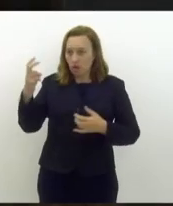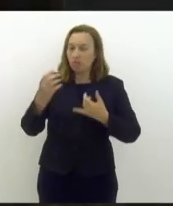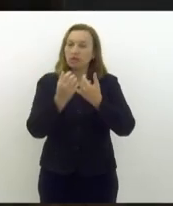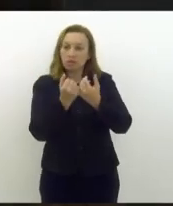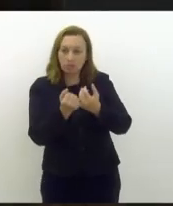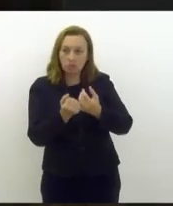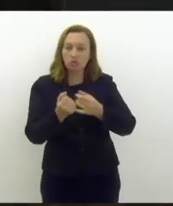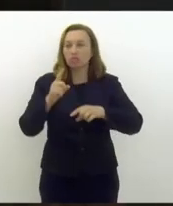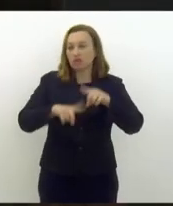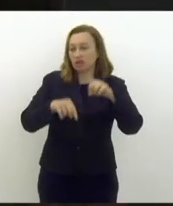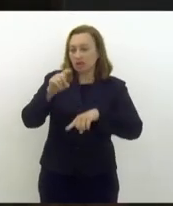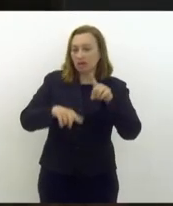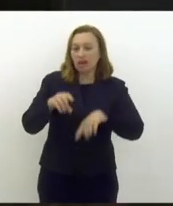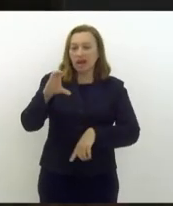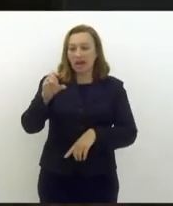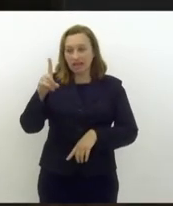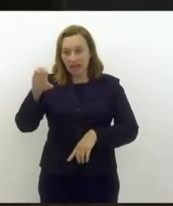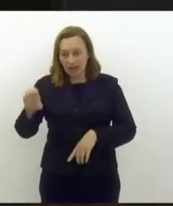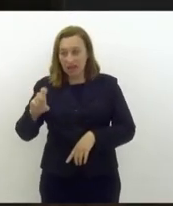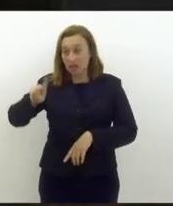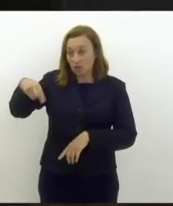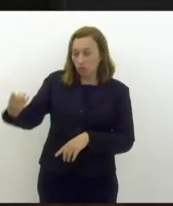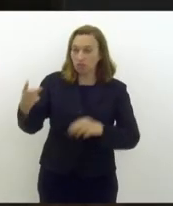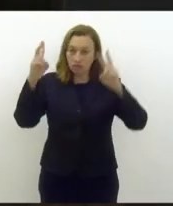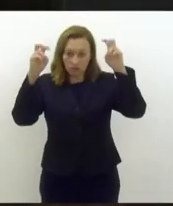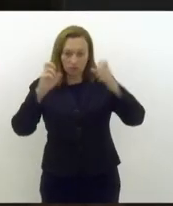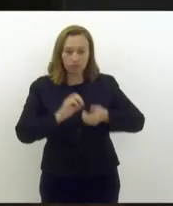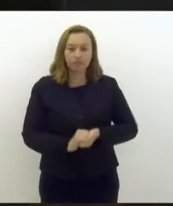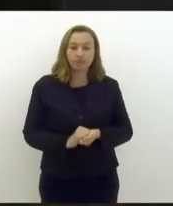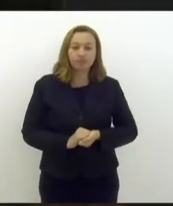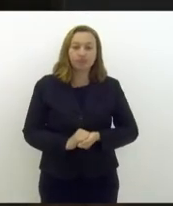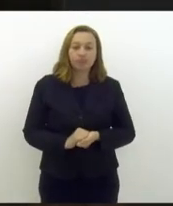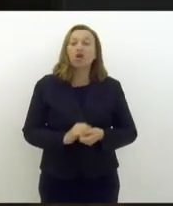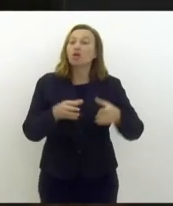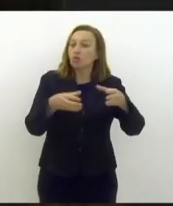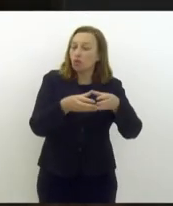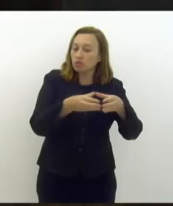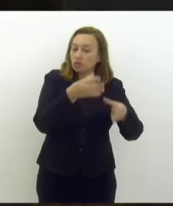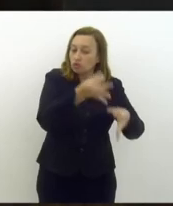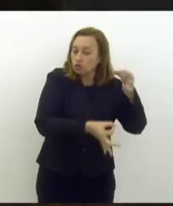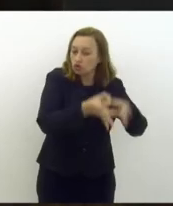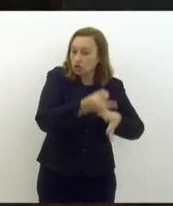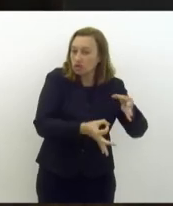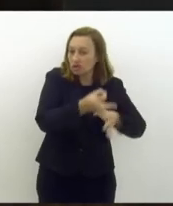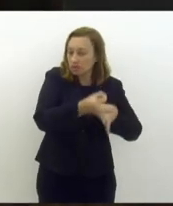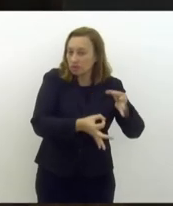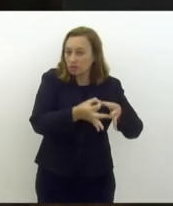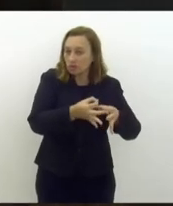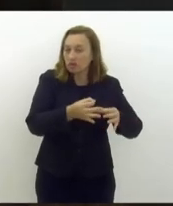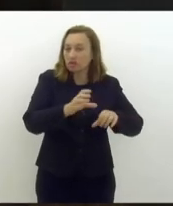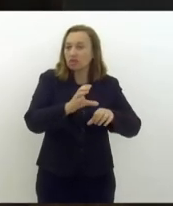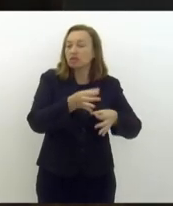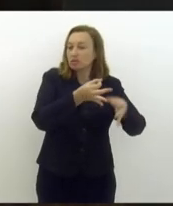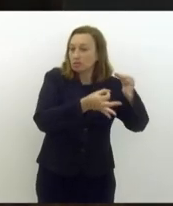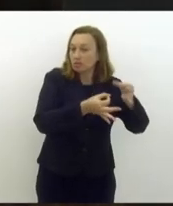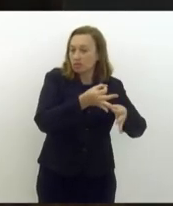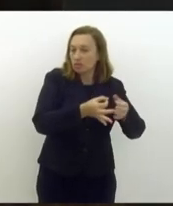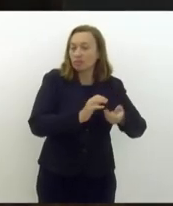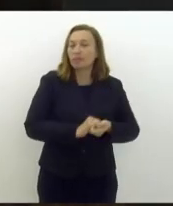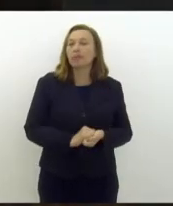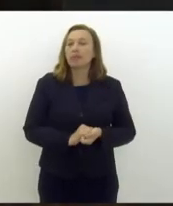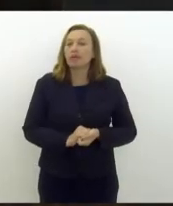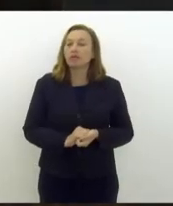o Cadeg e da outras providências pareceres das comissões Constituição e justiça pela juridicidade